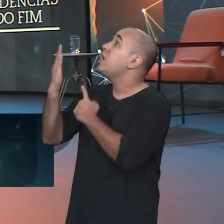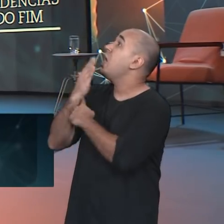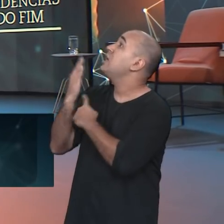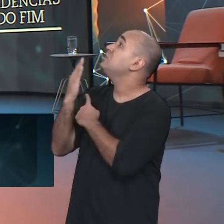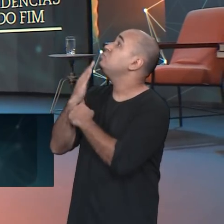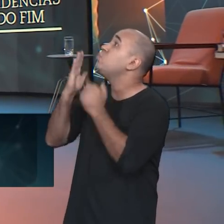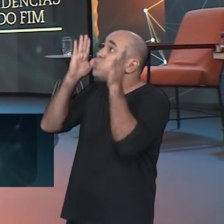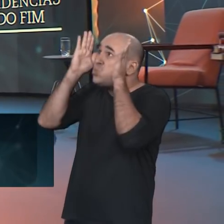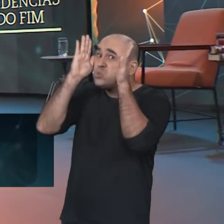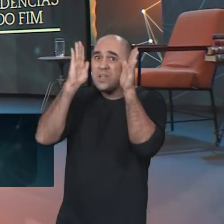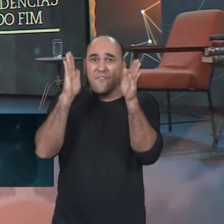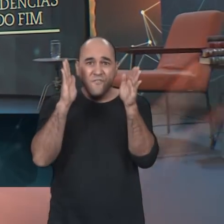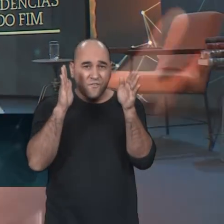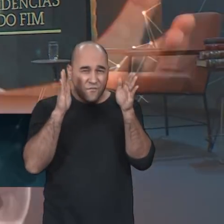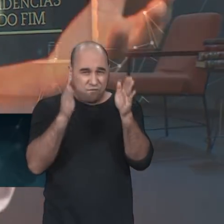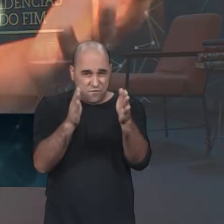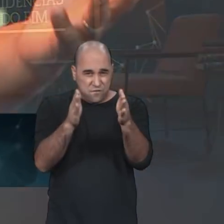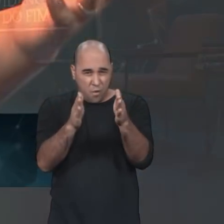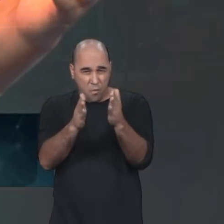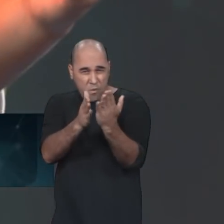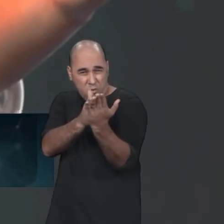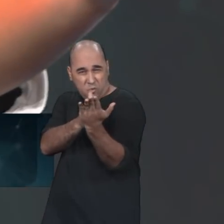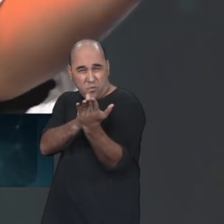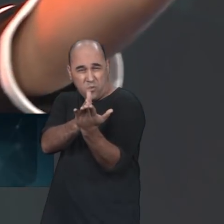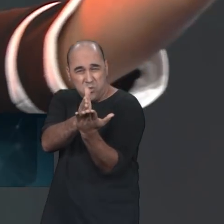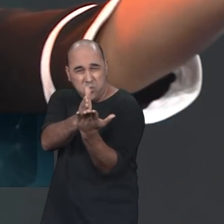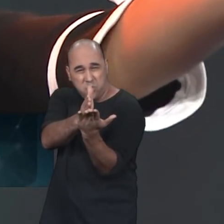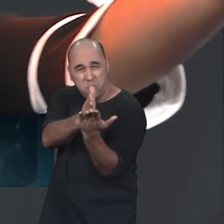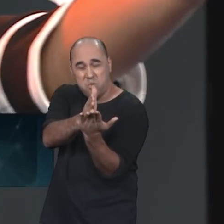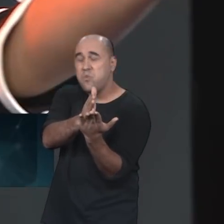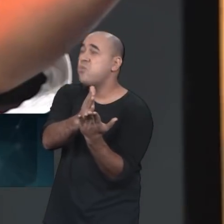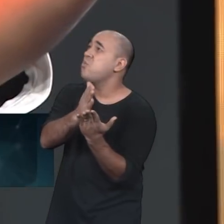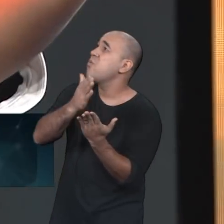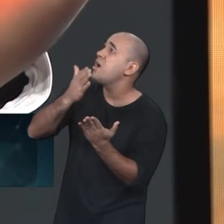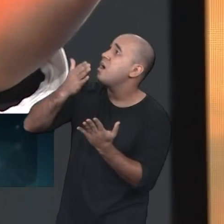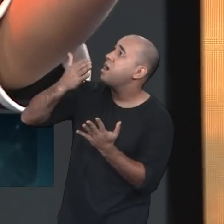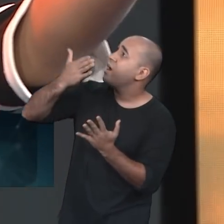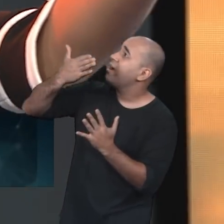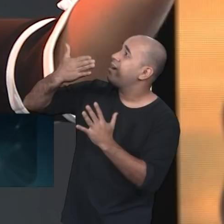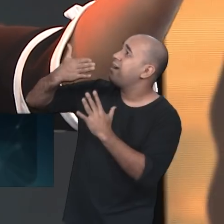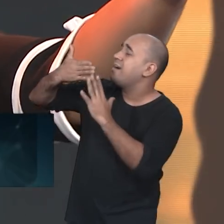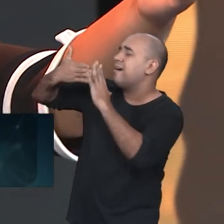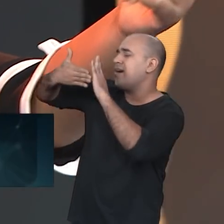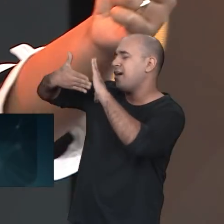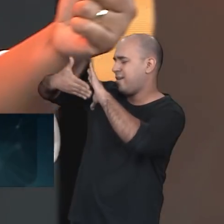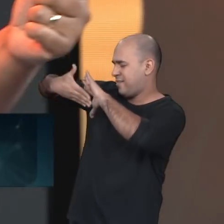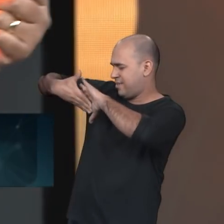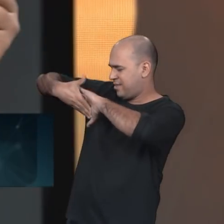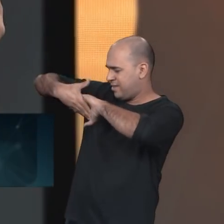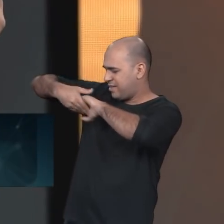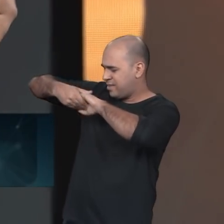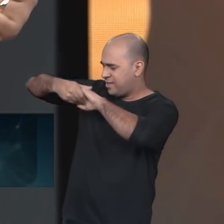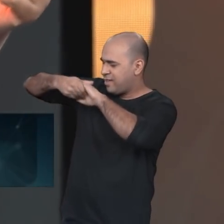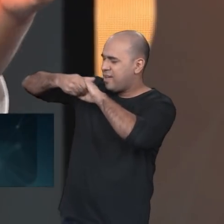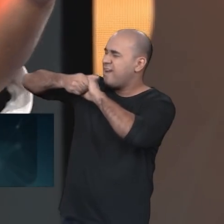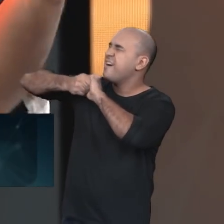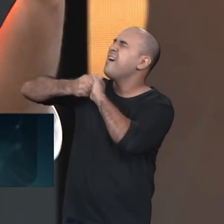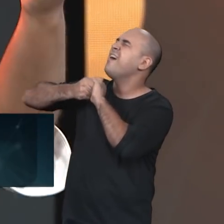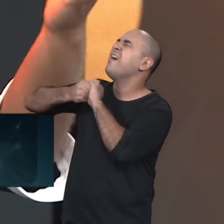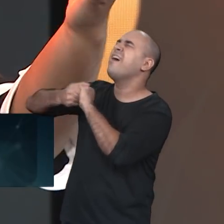Me estende a tua mão, não me deixes